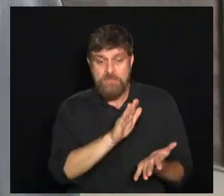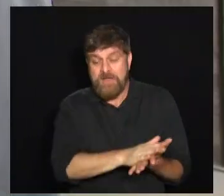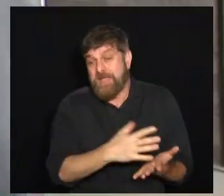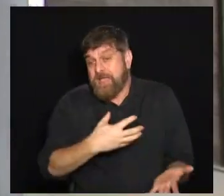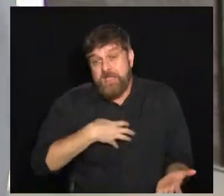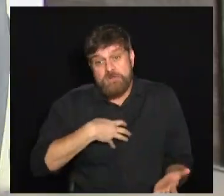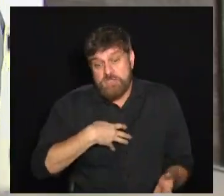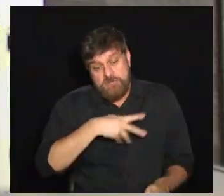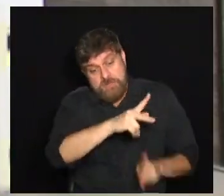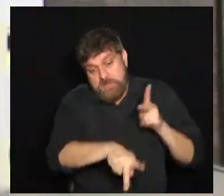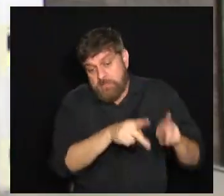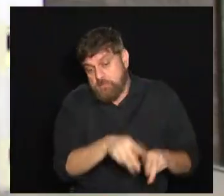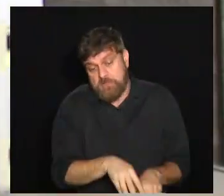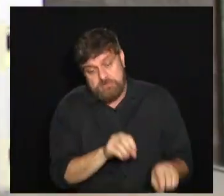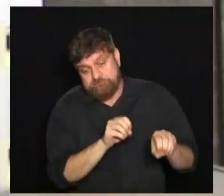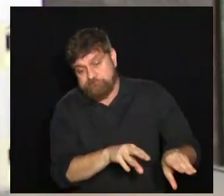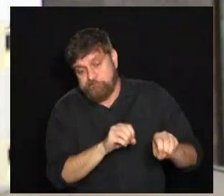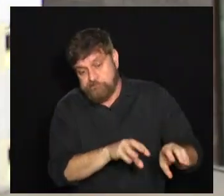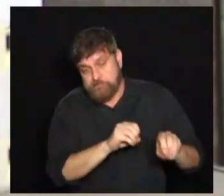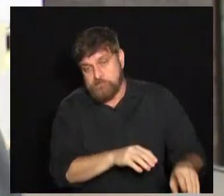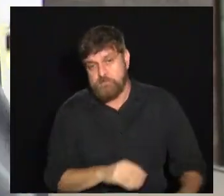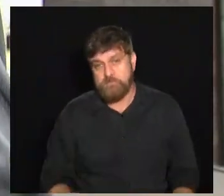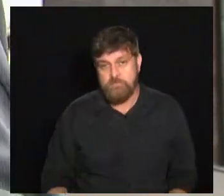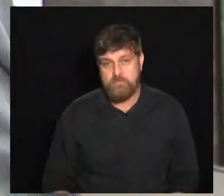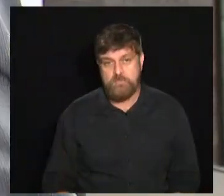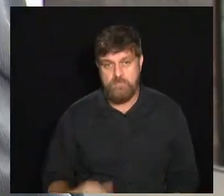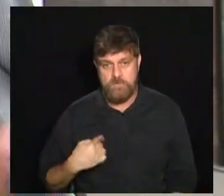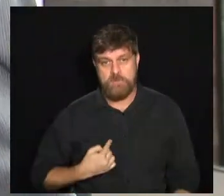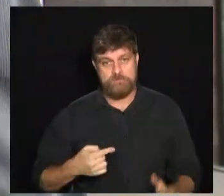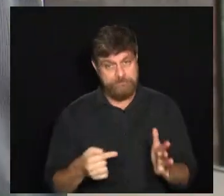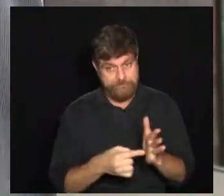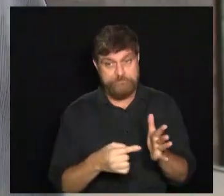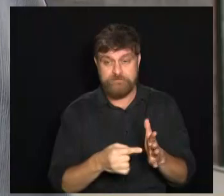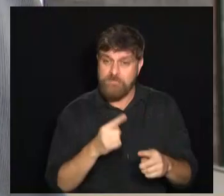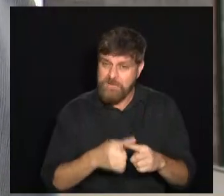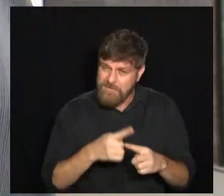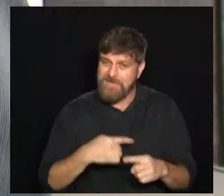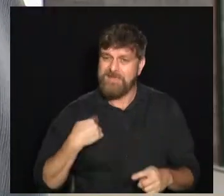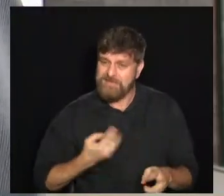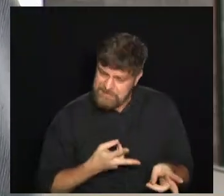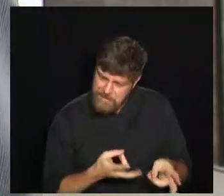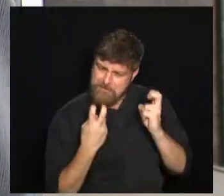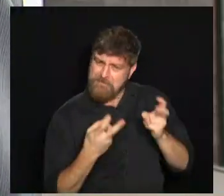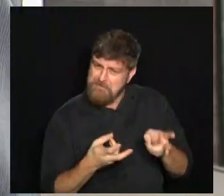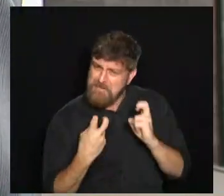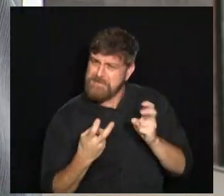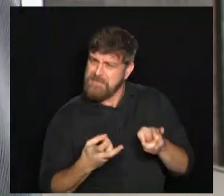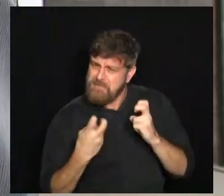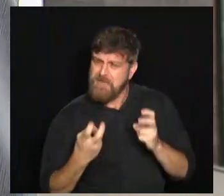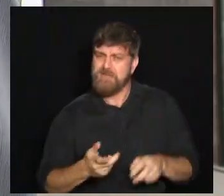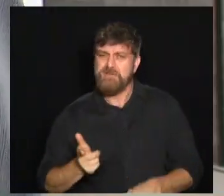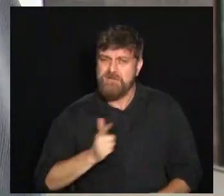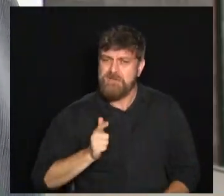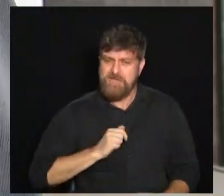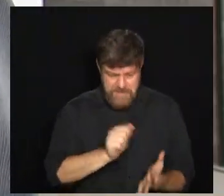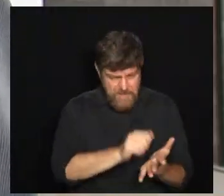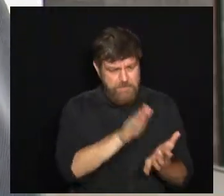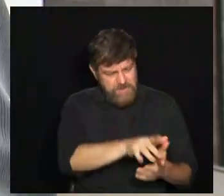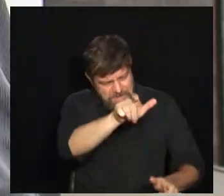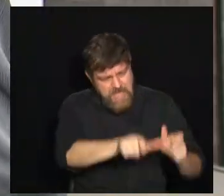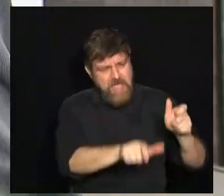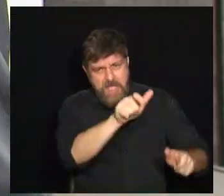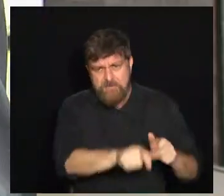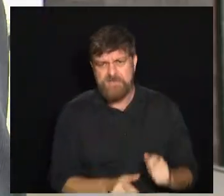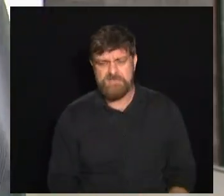educar a população. Estamos apontando isso pela necessidade que nós estamos enxergando a ter de punir as pessoas